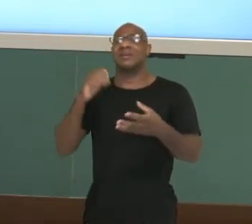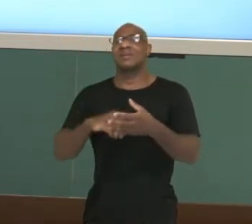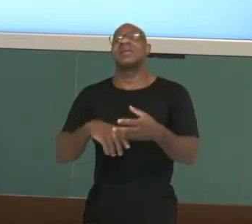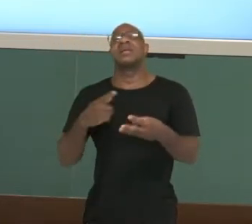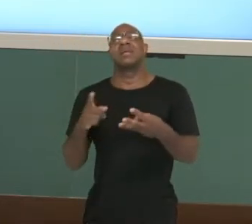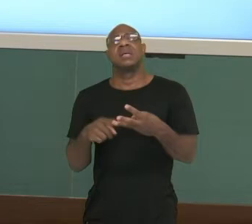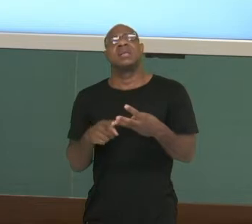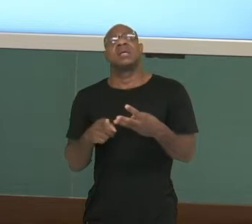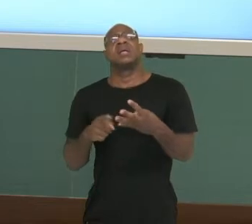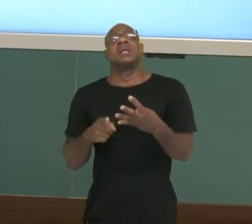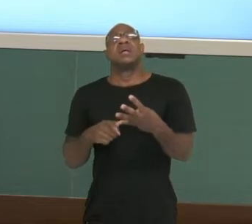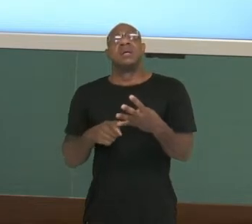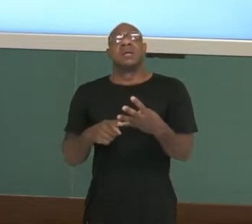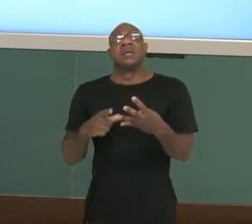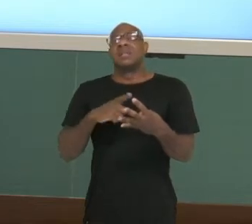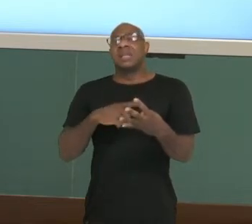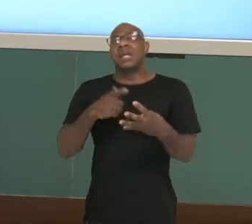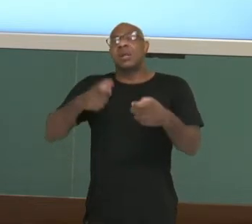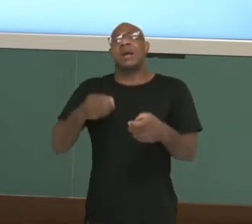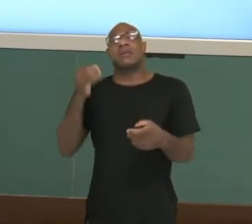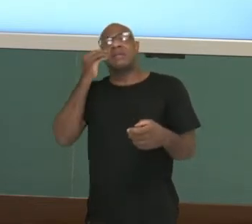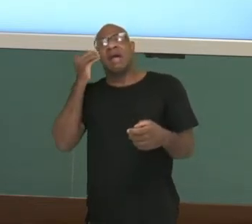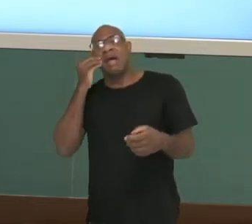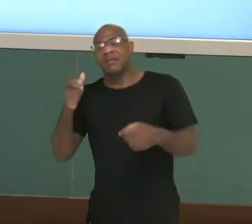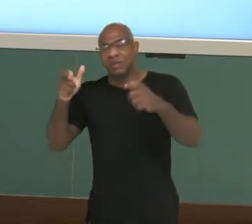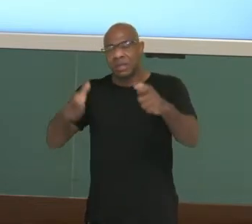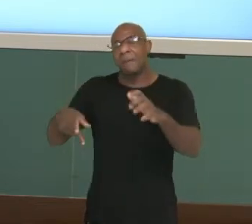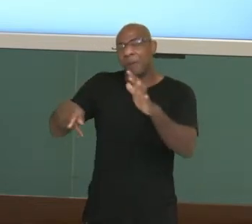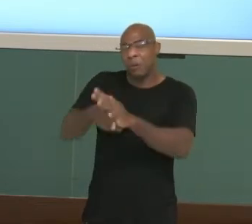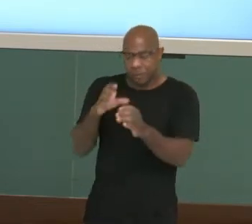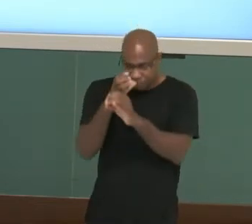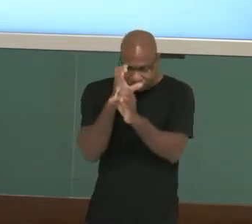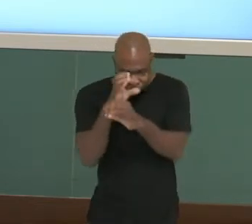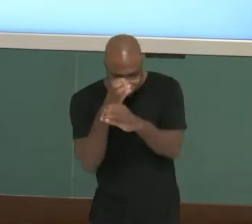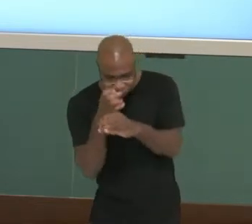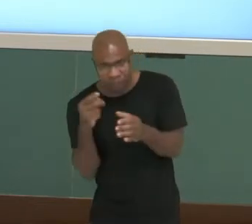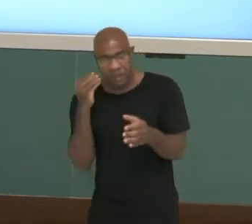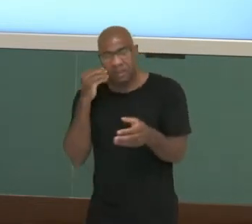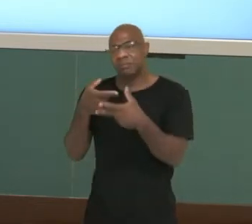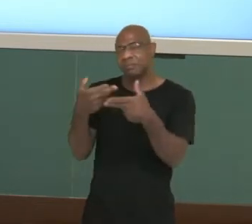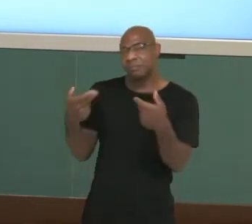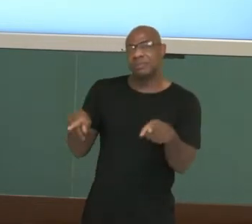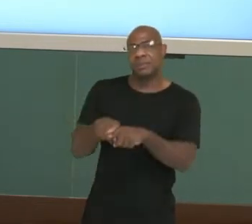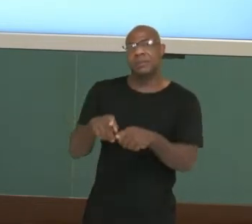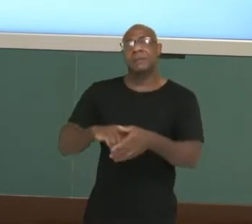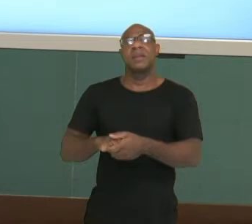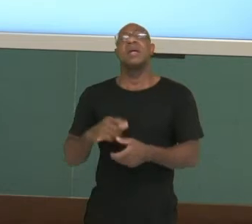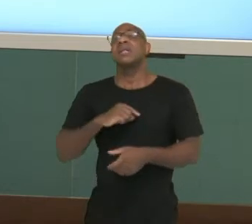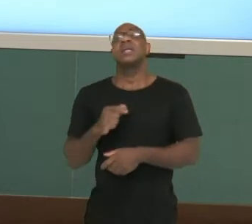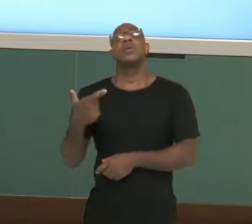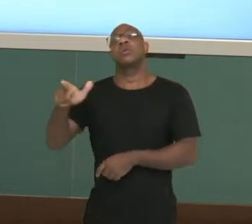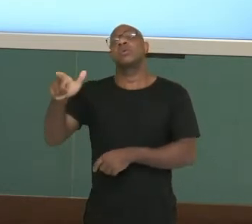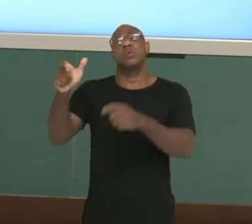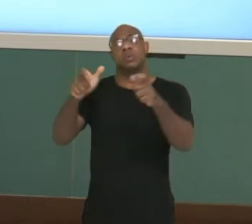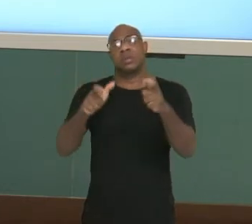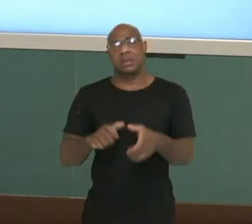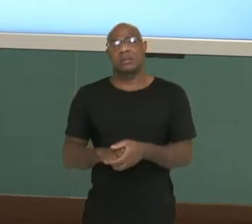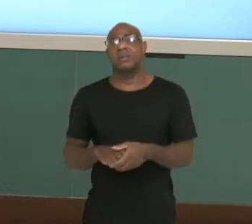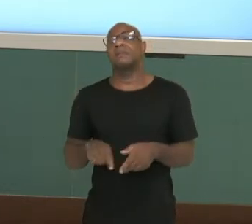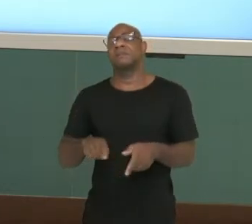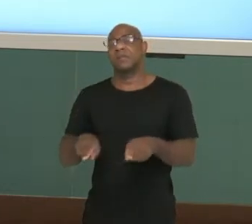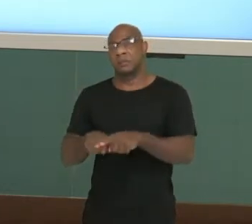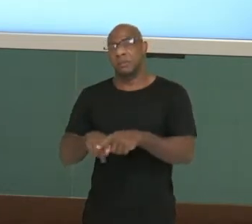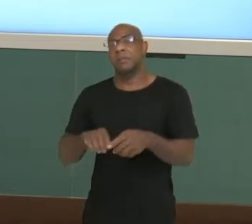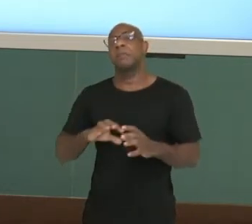no Nordeste brasileiro, ali nas áreas oceânicas também próximo à Bahia, e outros tantas